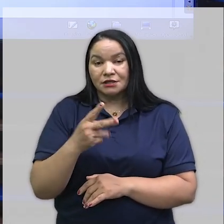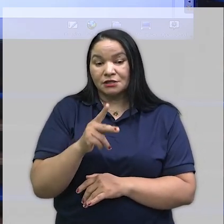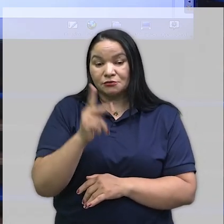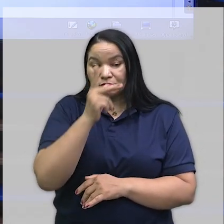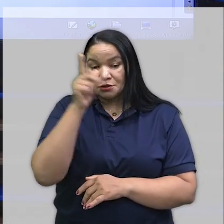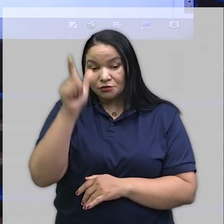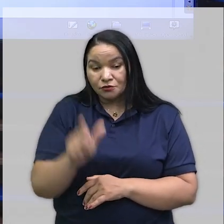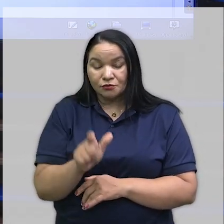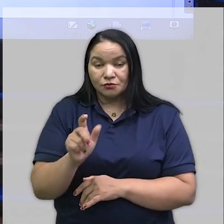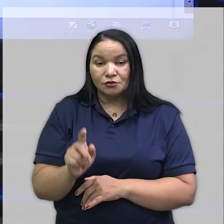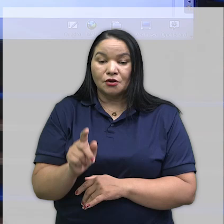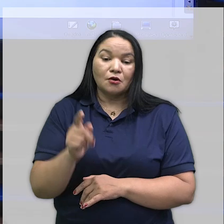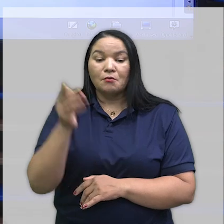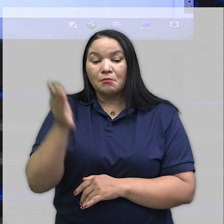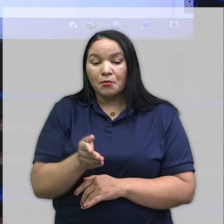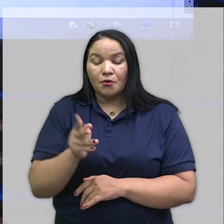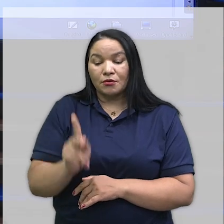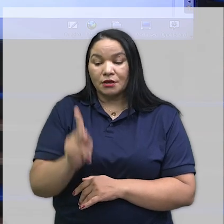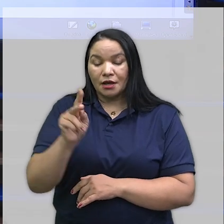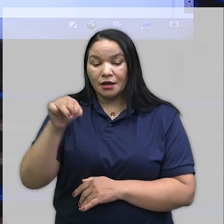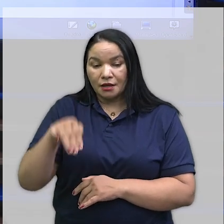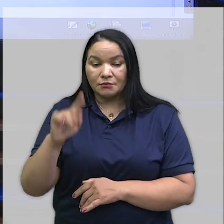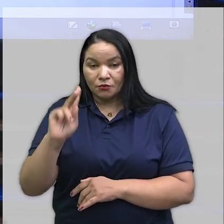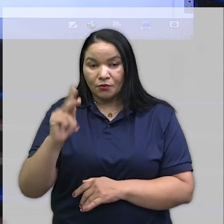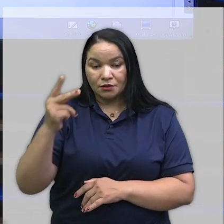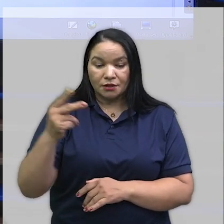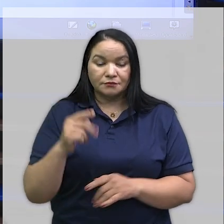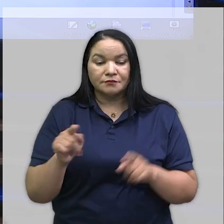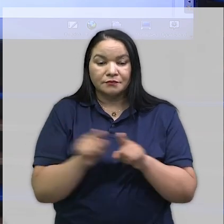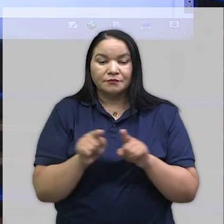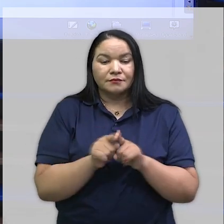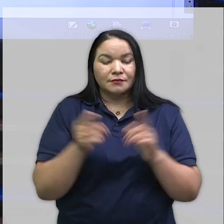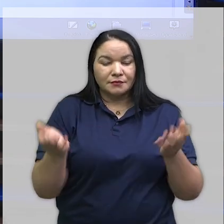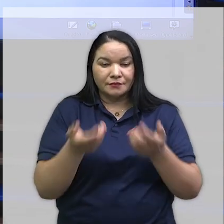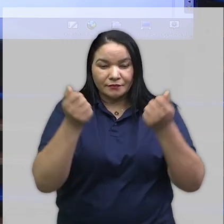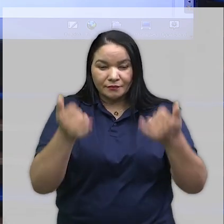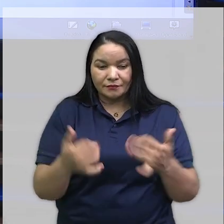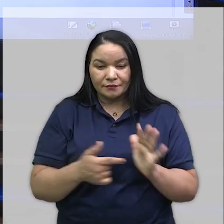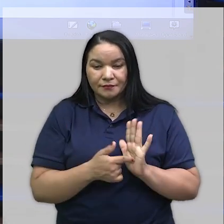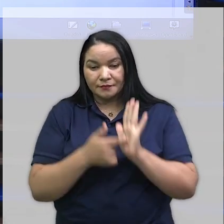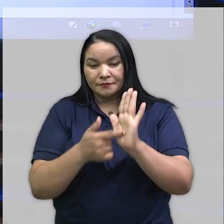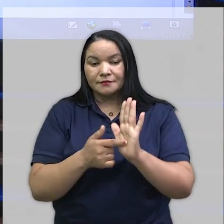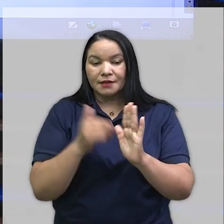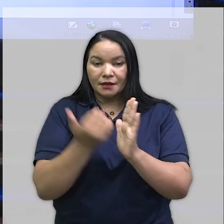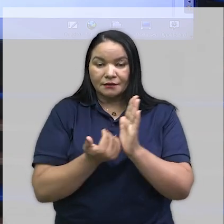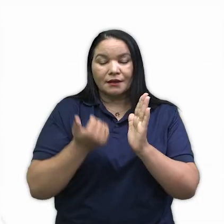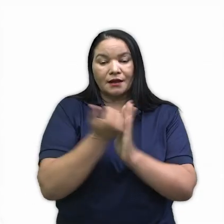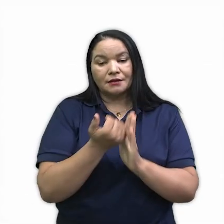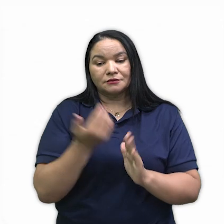gente vai caracterizar mais esses dados do Amazonas a partir desse momento. Acompanhe comigo.